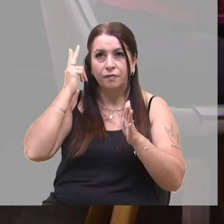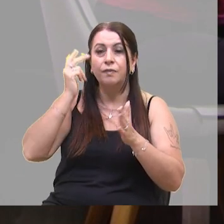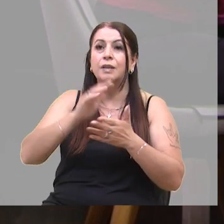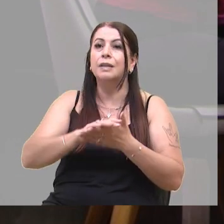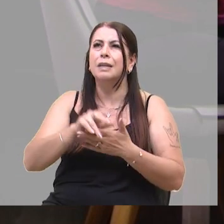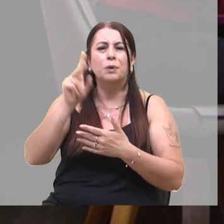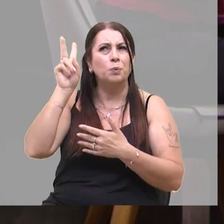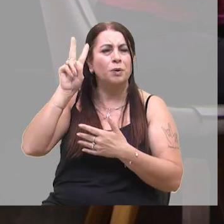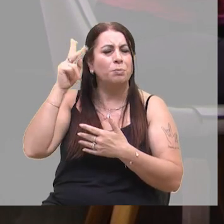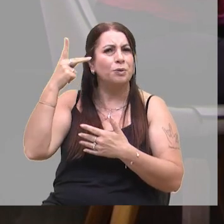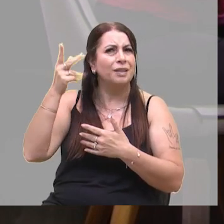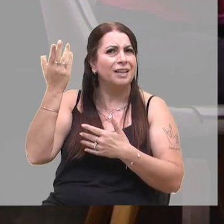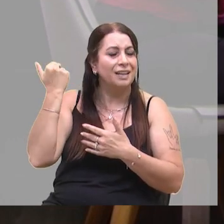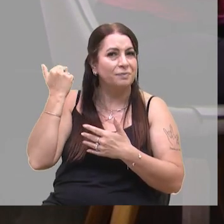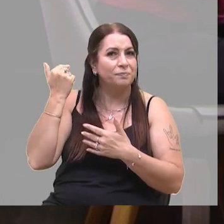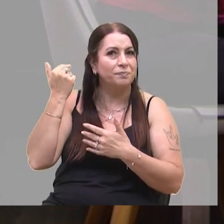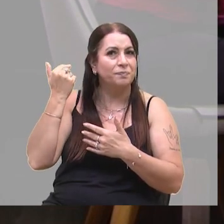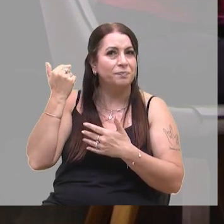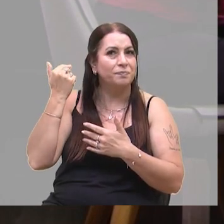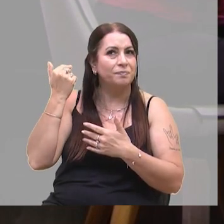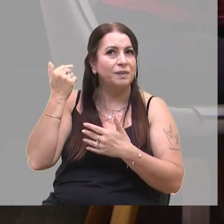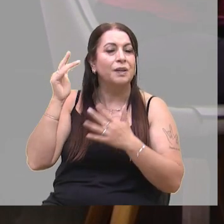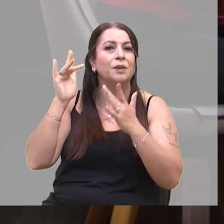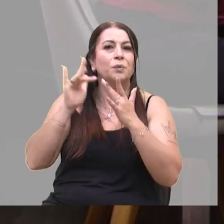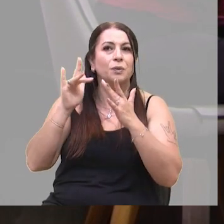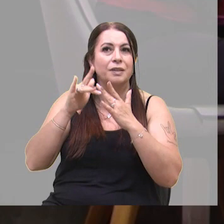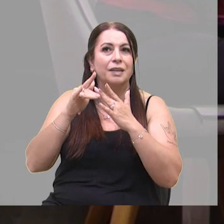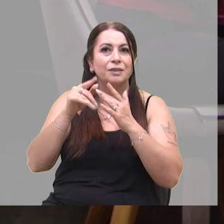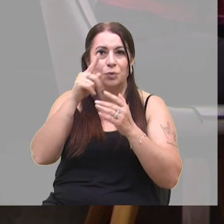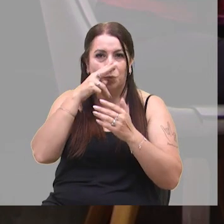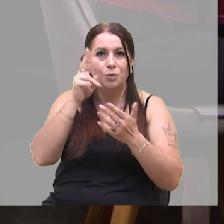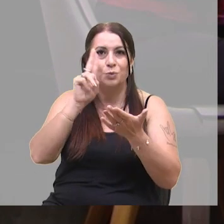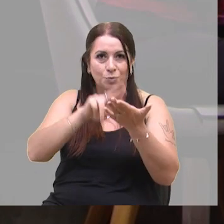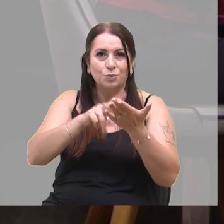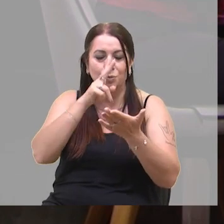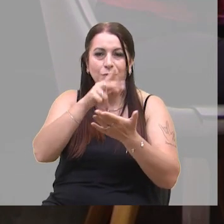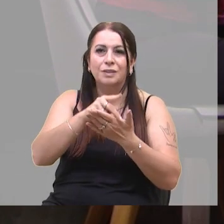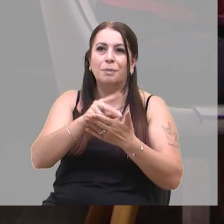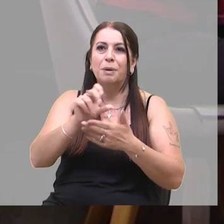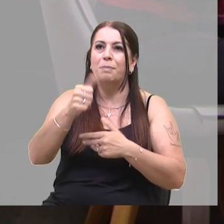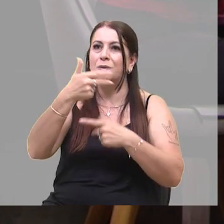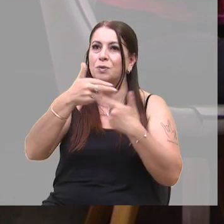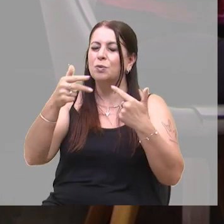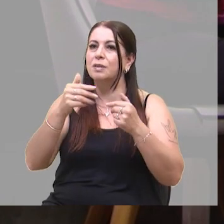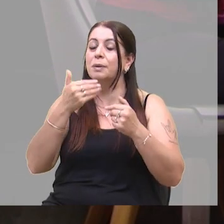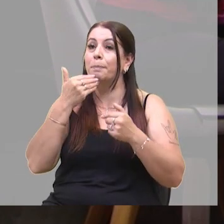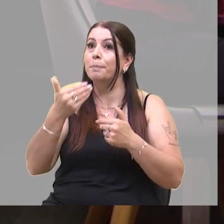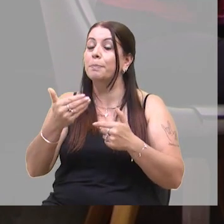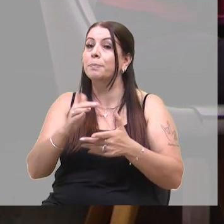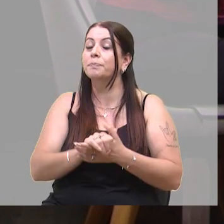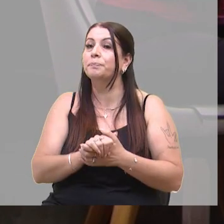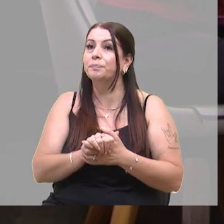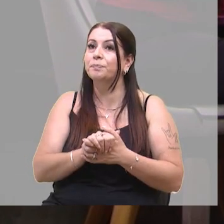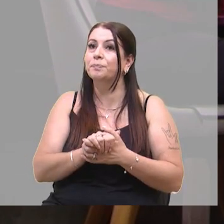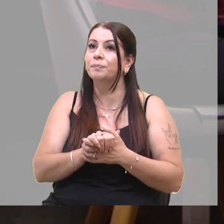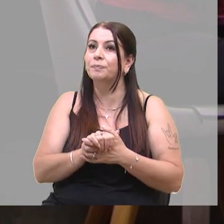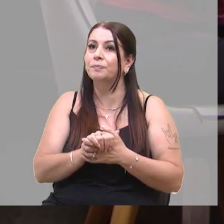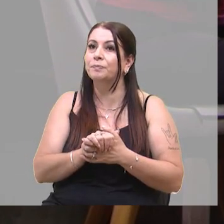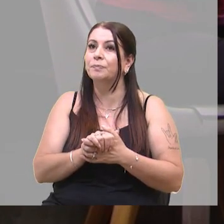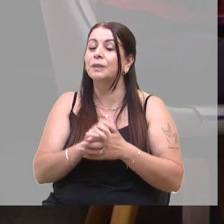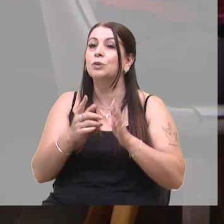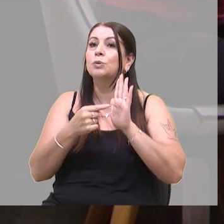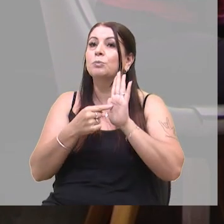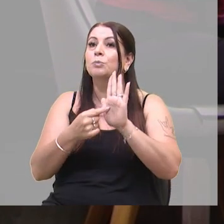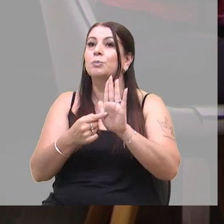meu querido amigo Flávio Cassina. Eu lembro dele, assim, ele tomou contato logo que assumiu, que nem a senhora. Uma das primeiras coisas que